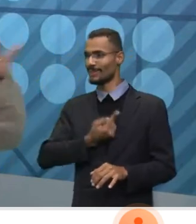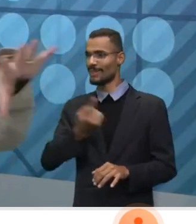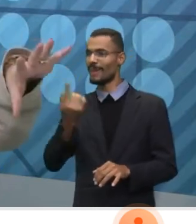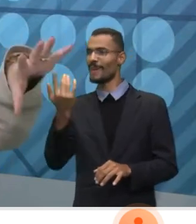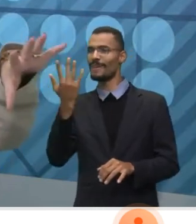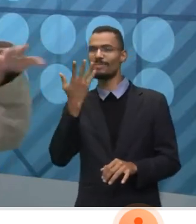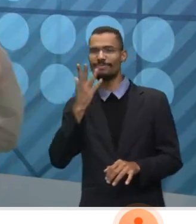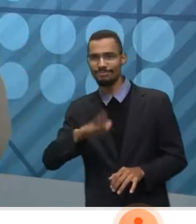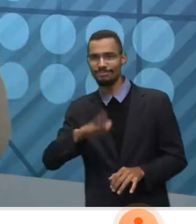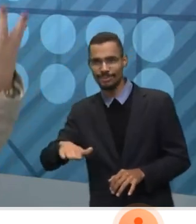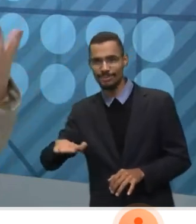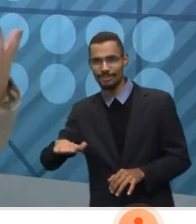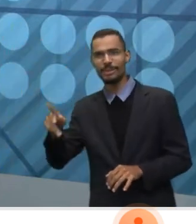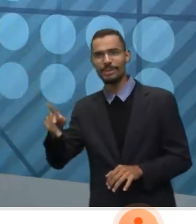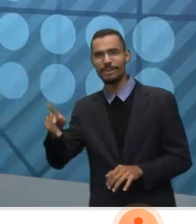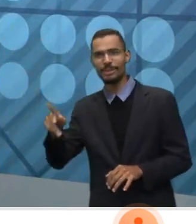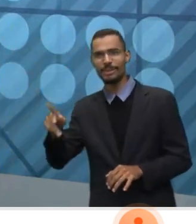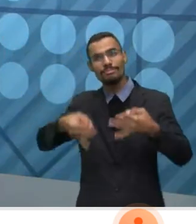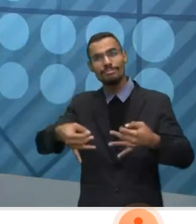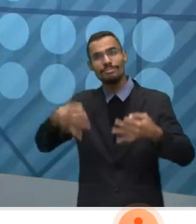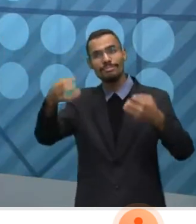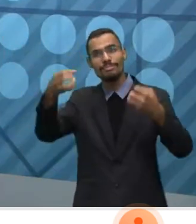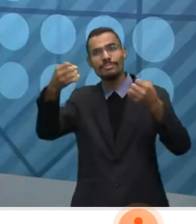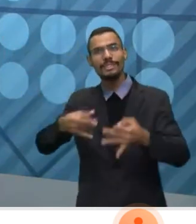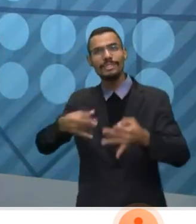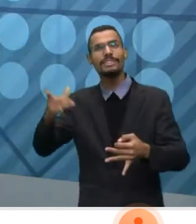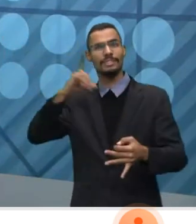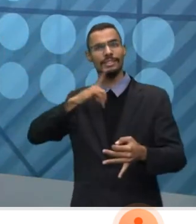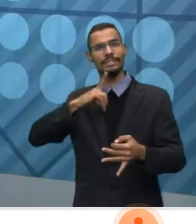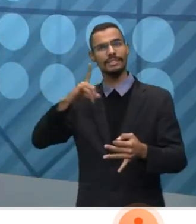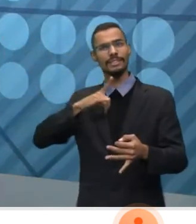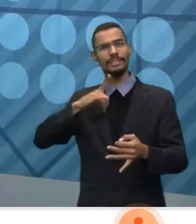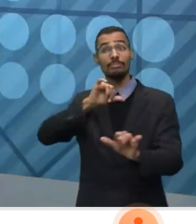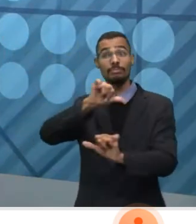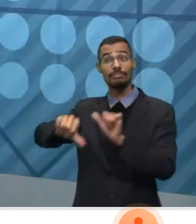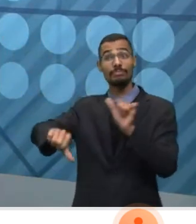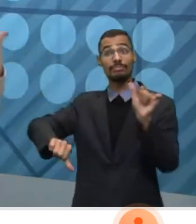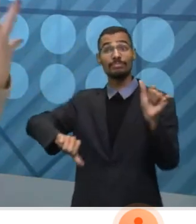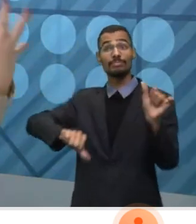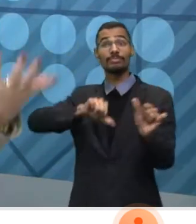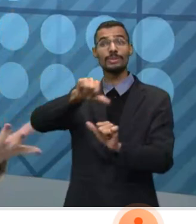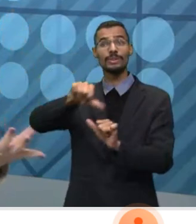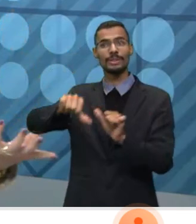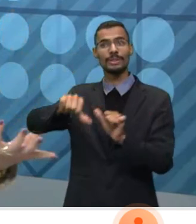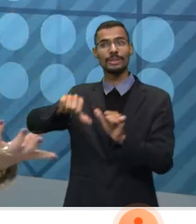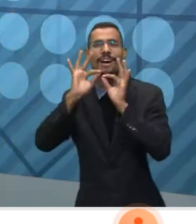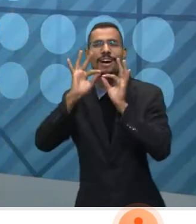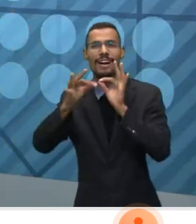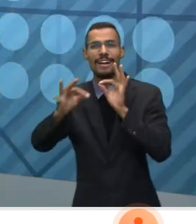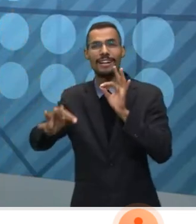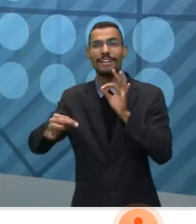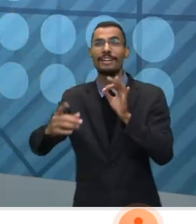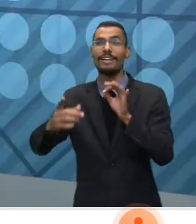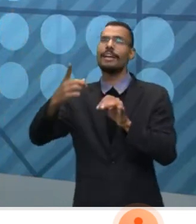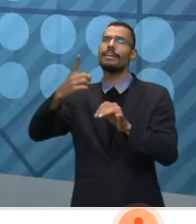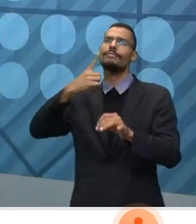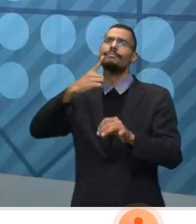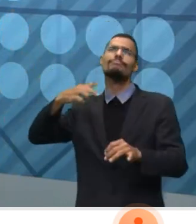menores, as professoras iam contar histórias, elas faziam uma modificação na intensidade da fala, né? Olha, era